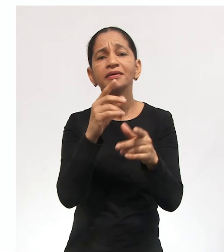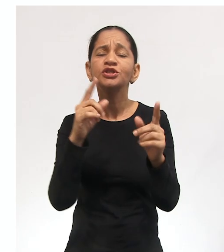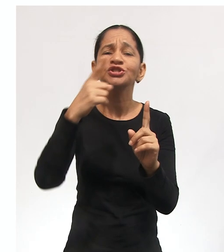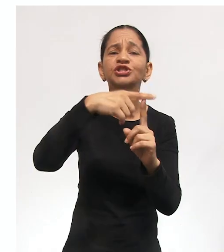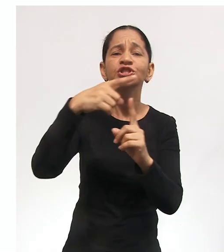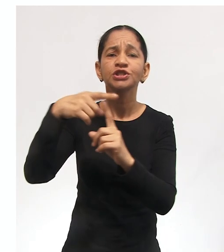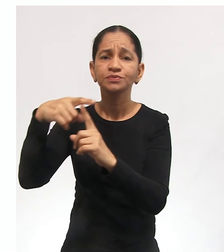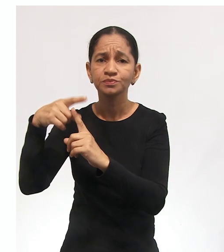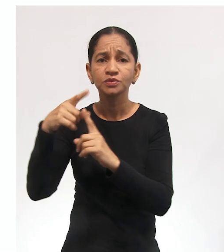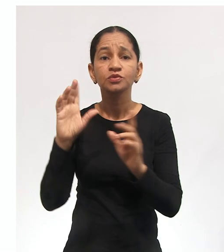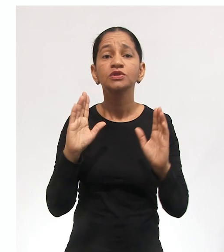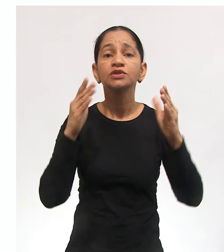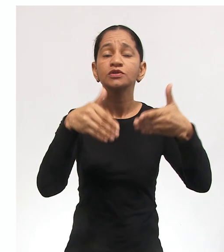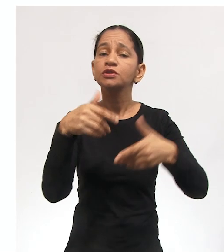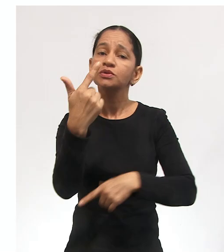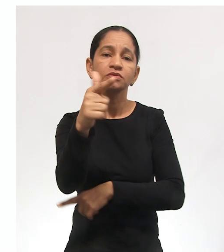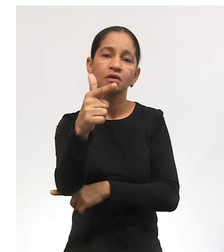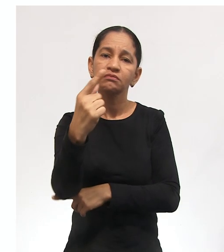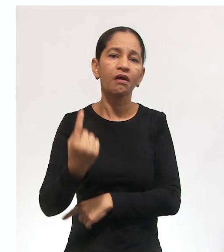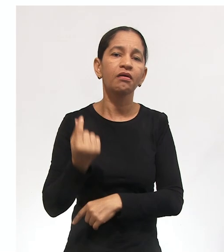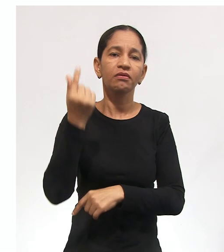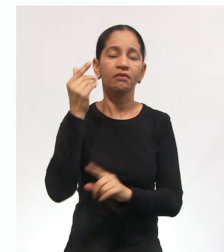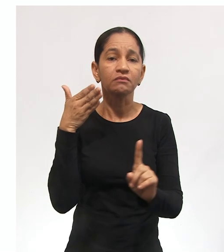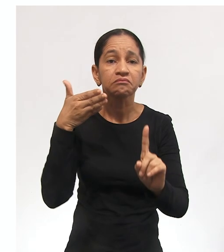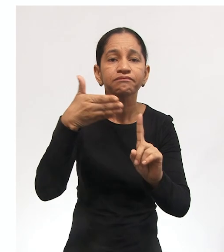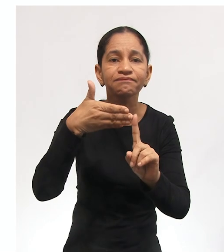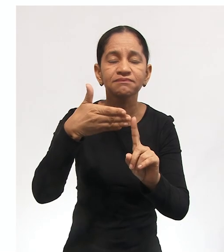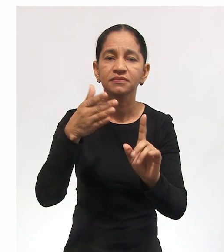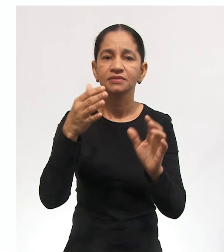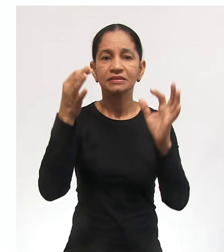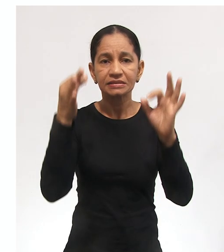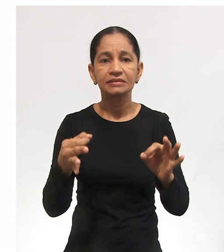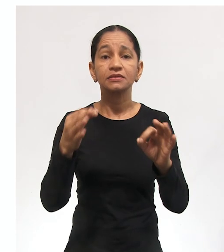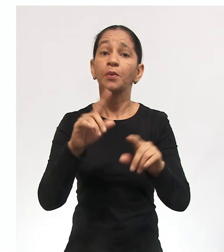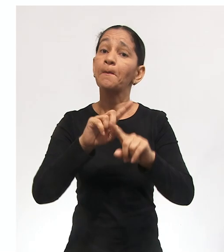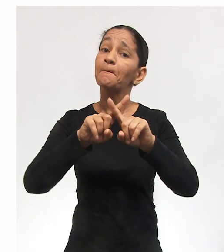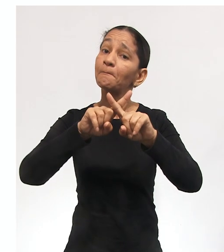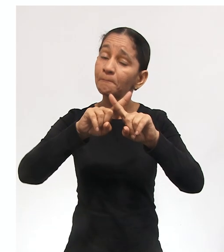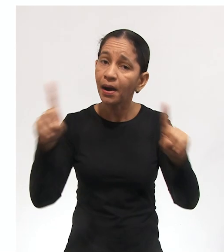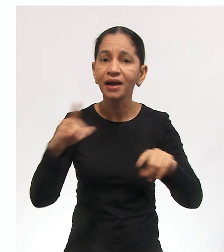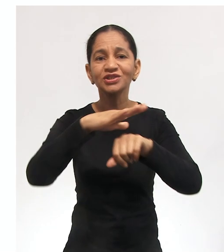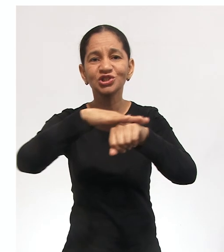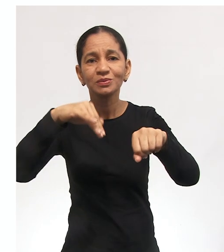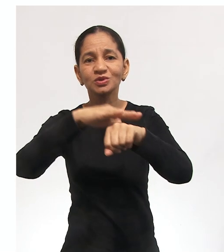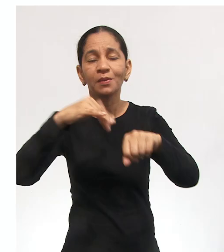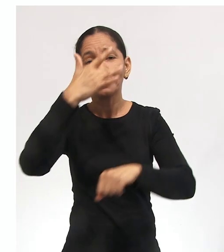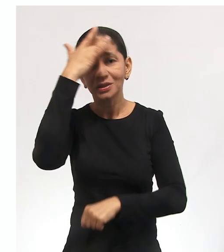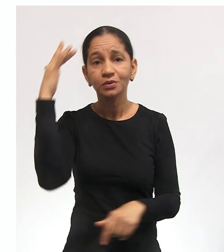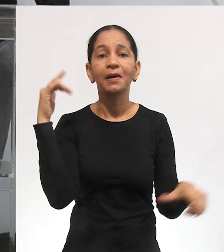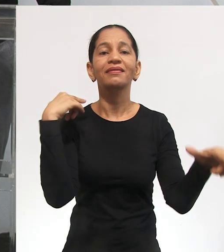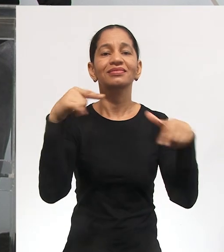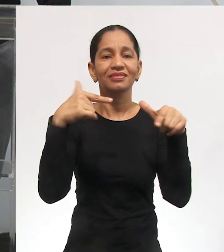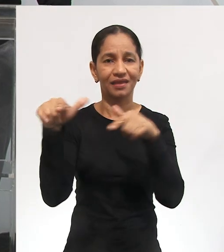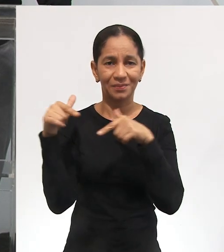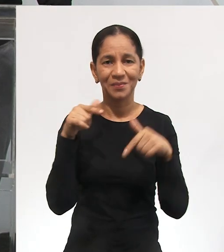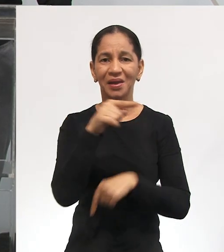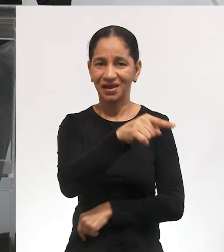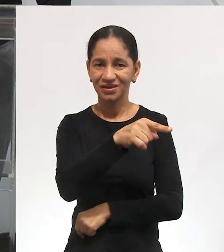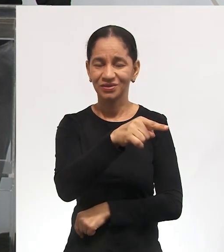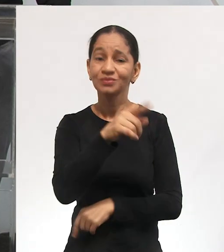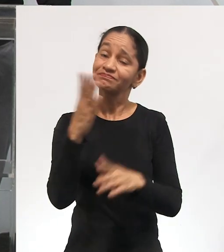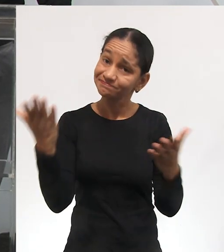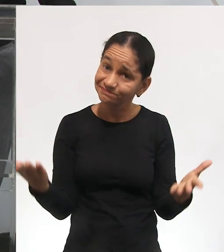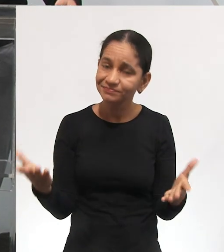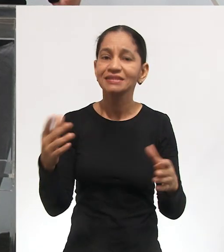outras instituições sem fins lucrativos que admitem trabalhadores como empregadores. A gente